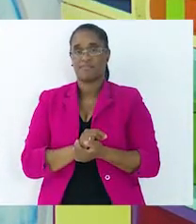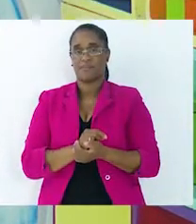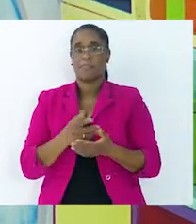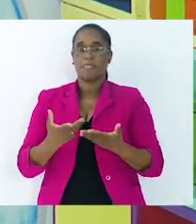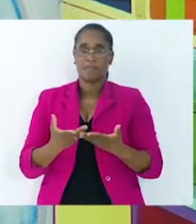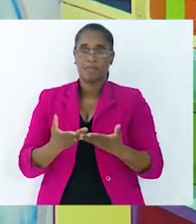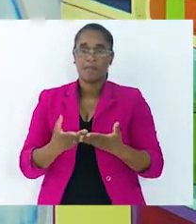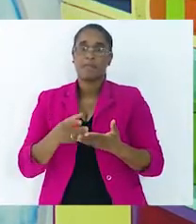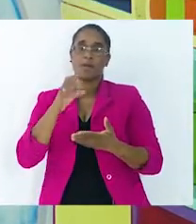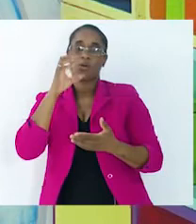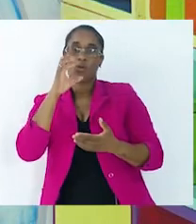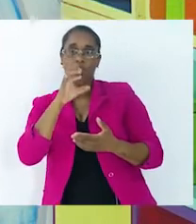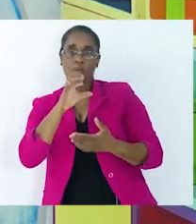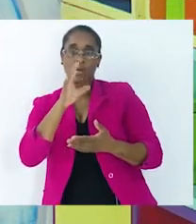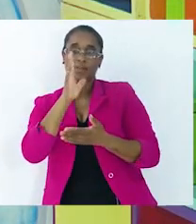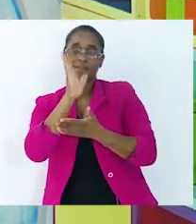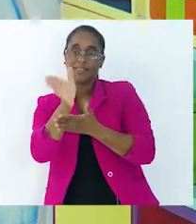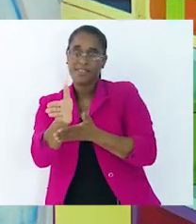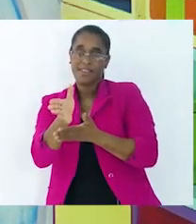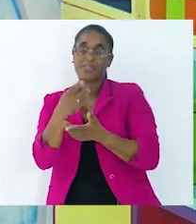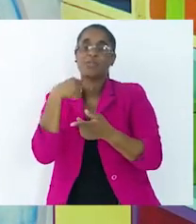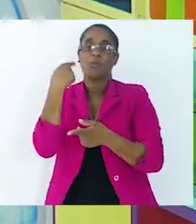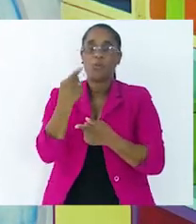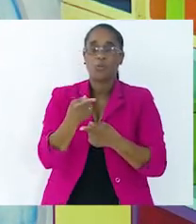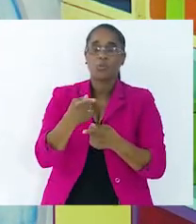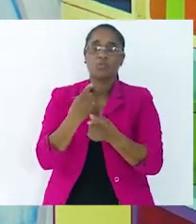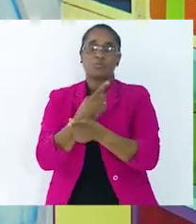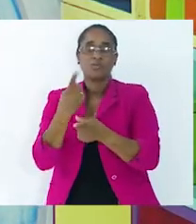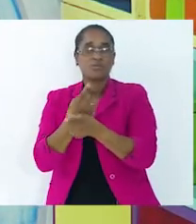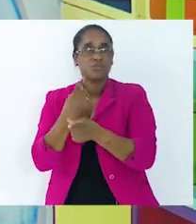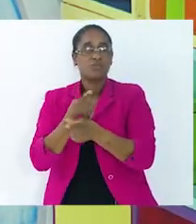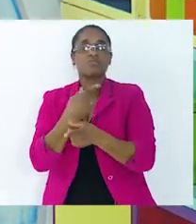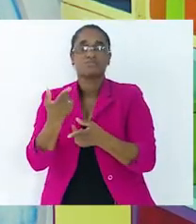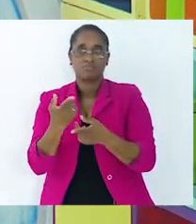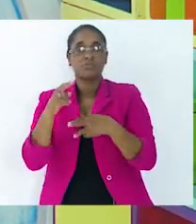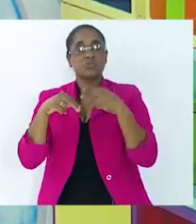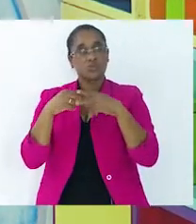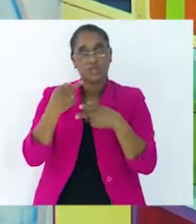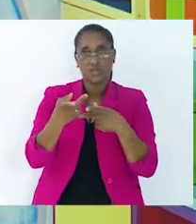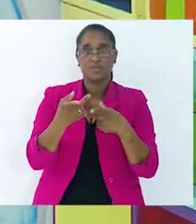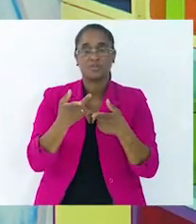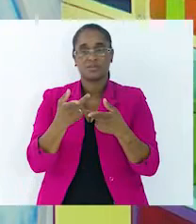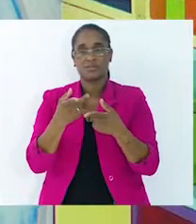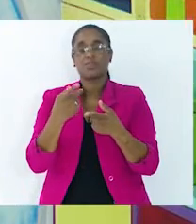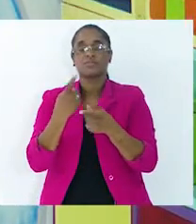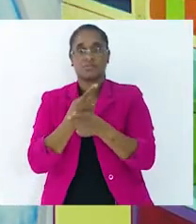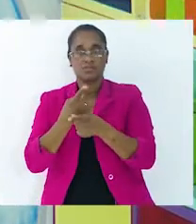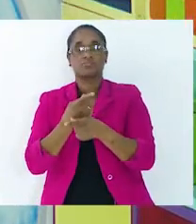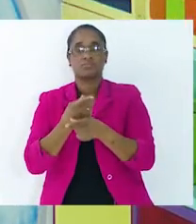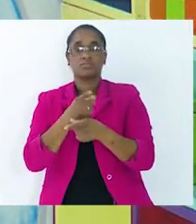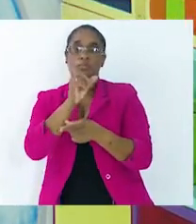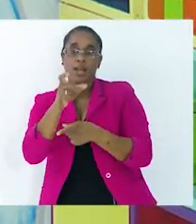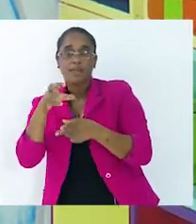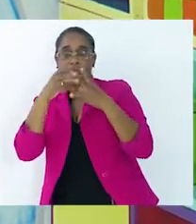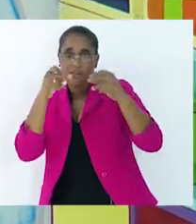Para o complemento indireto, que é um outro elemento, um outro constituinte da frase,